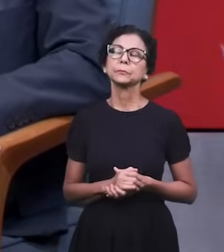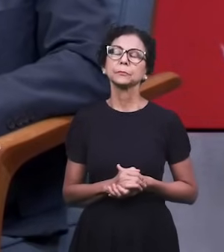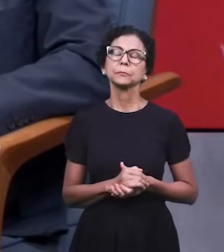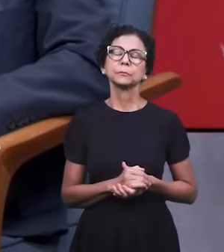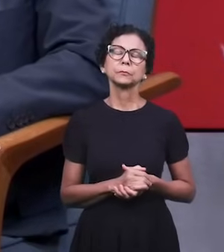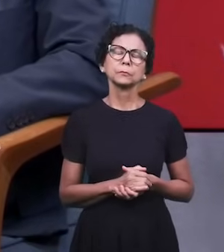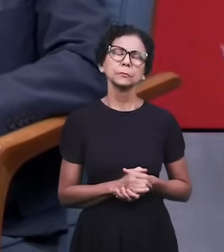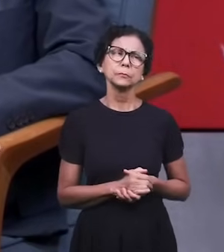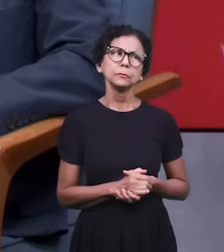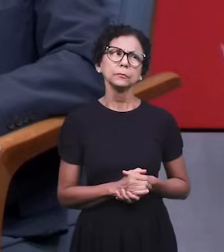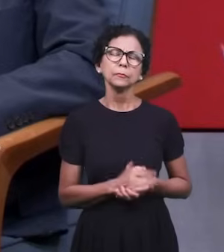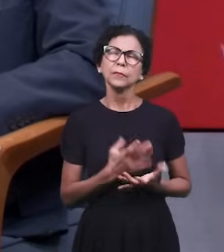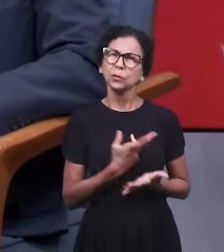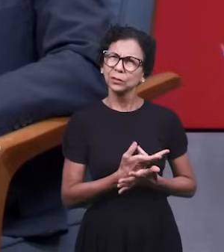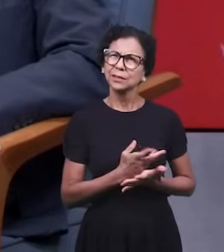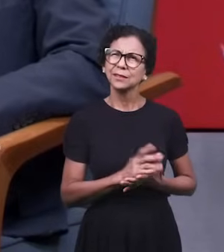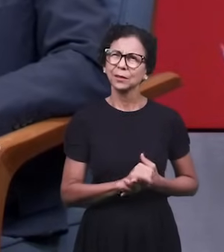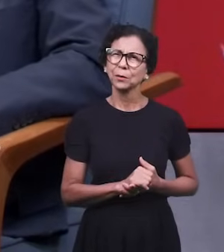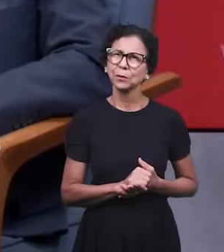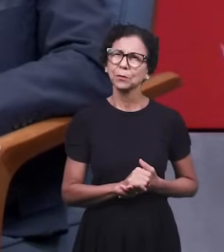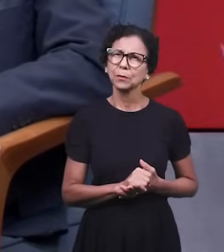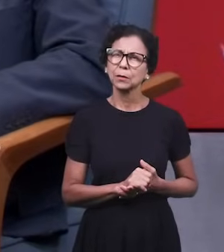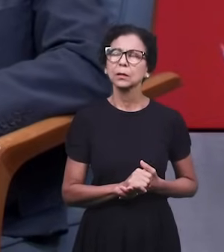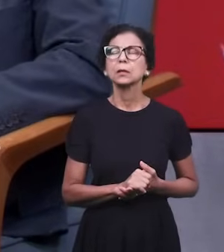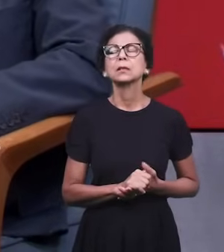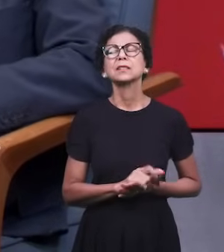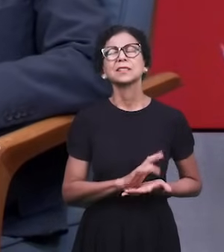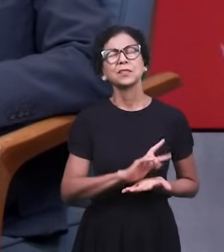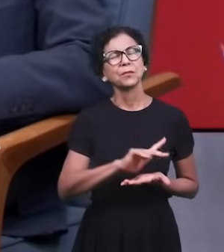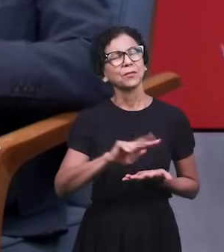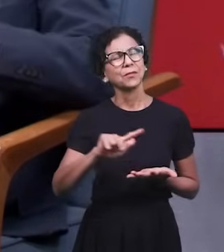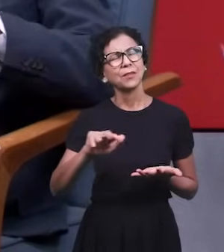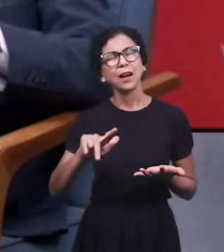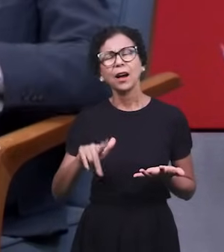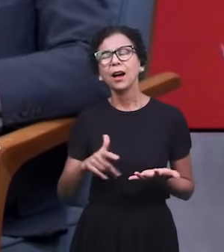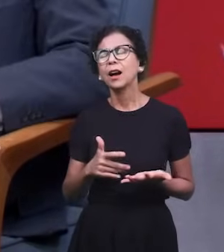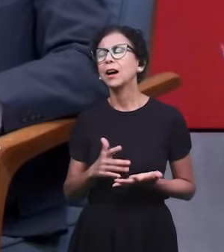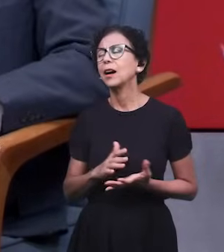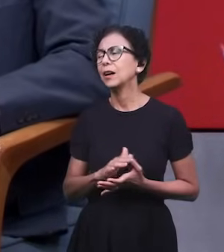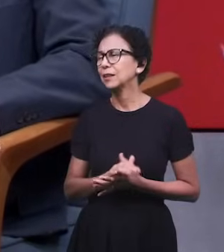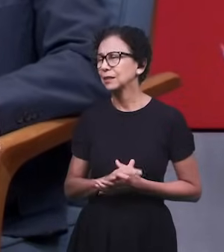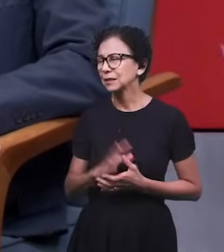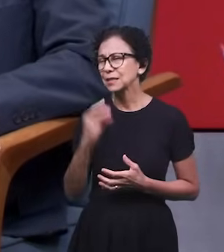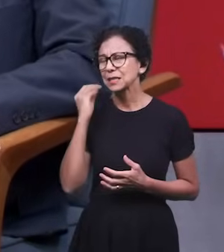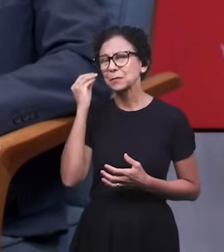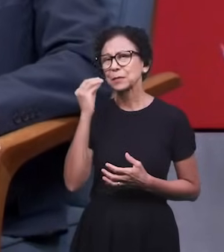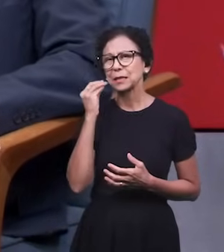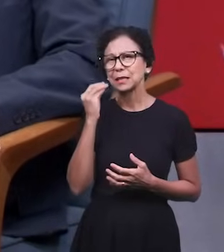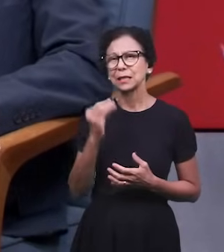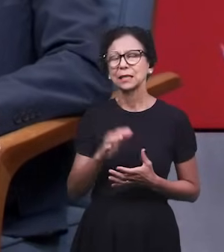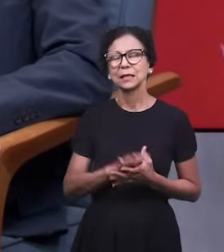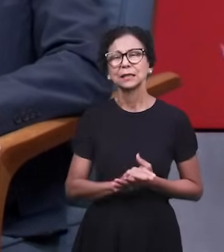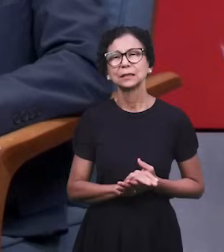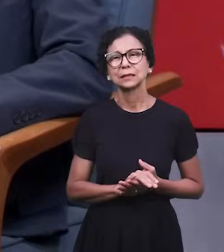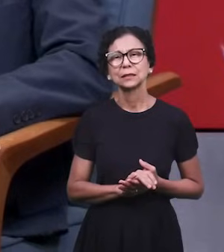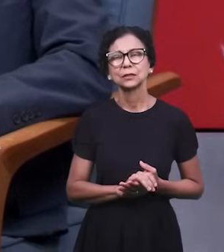Houve maravilhas no Velho Testamento? Sim, muitas, não é? As experiências de